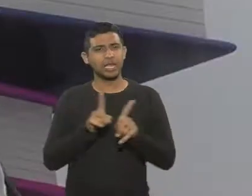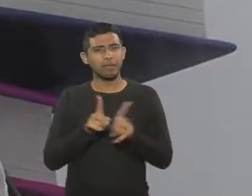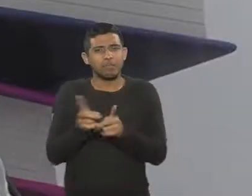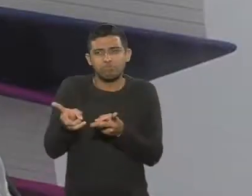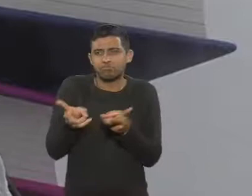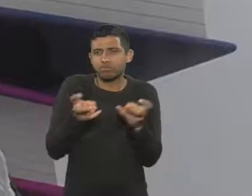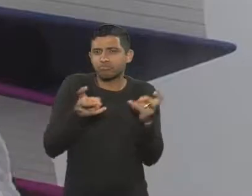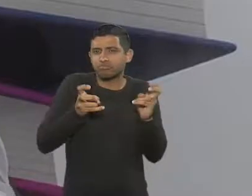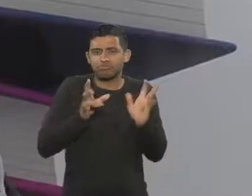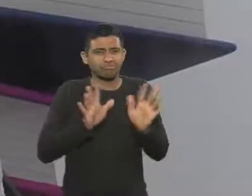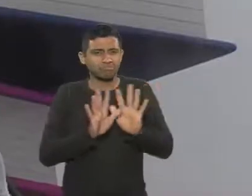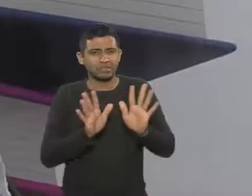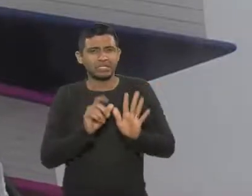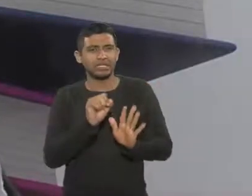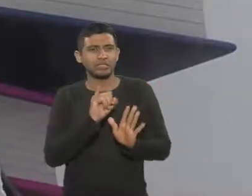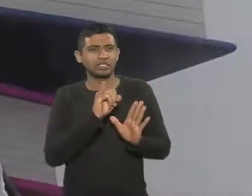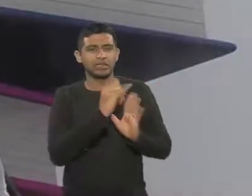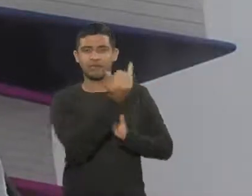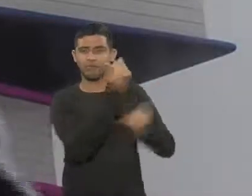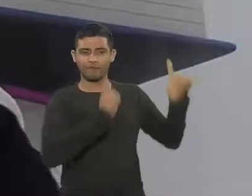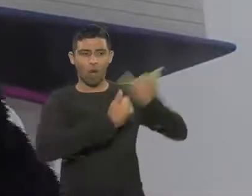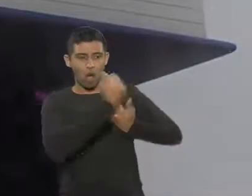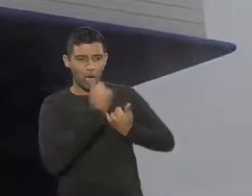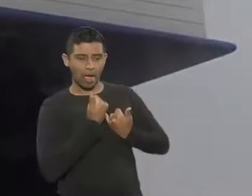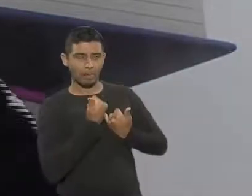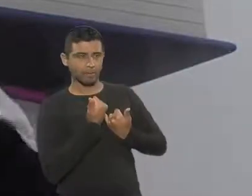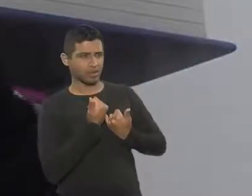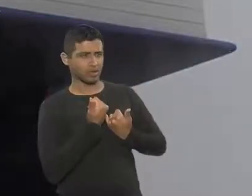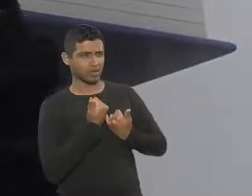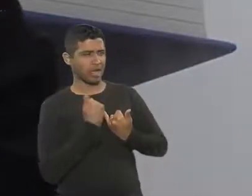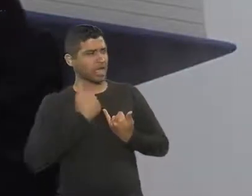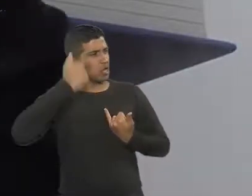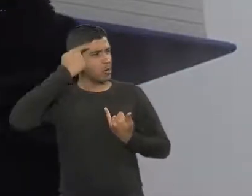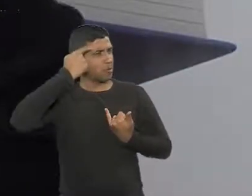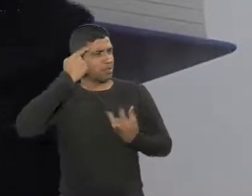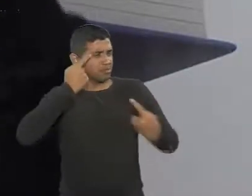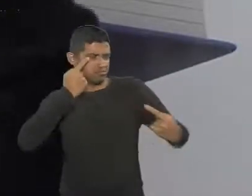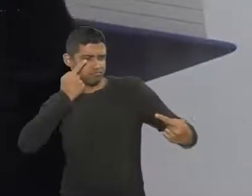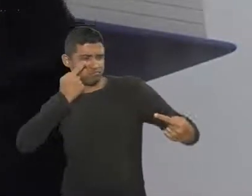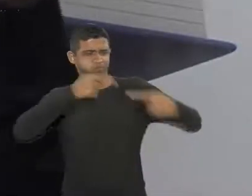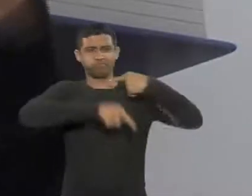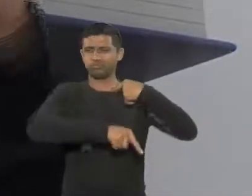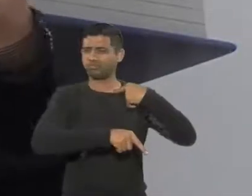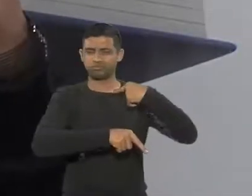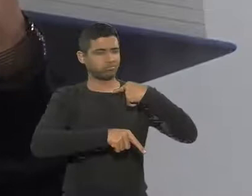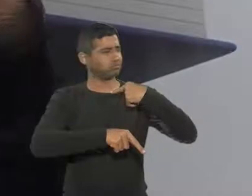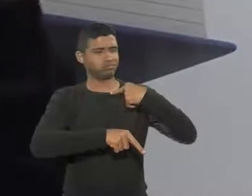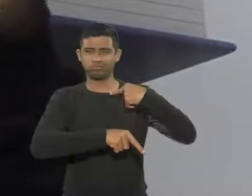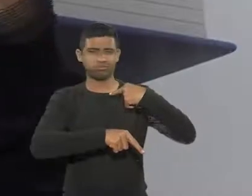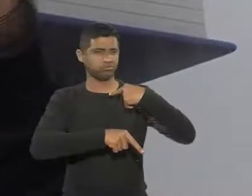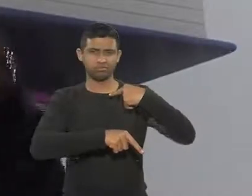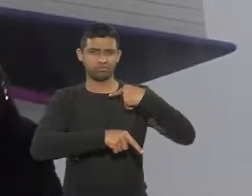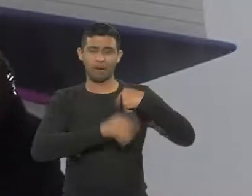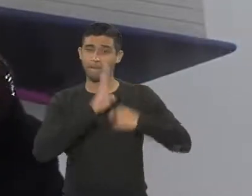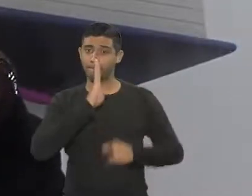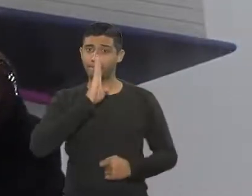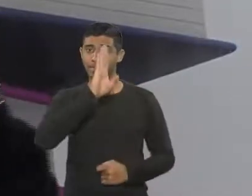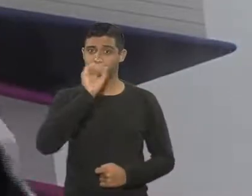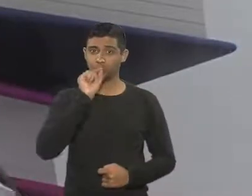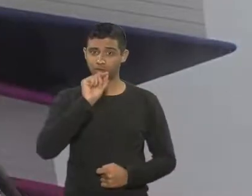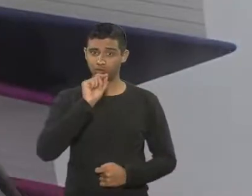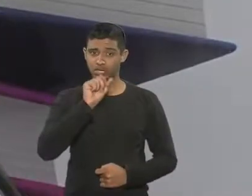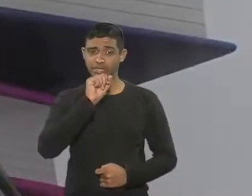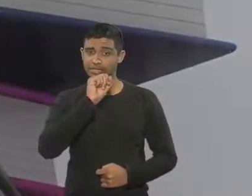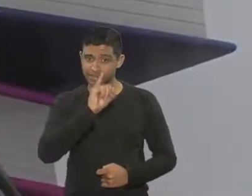economia de percepção. Então, se eu recebo uma informação que é contrária ao meu sistema já formado, e